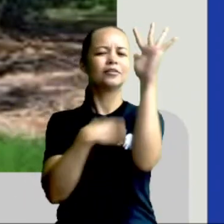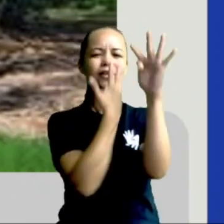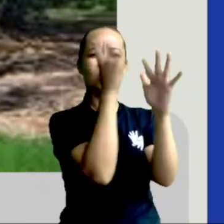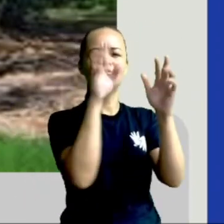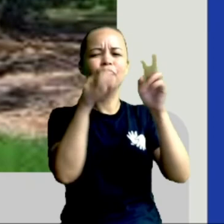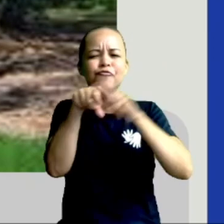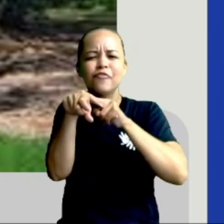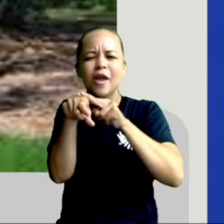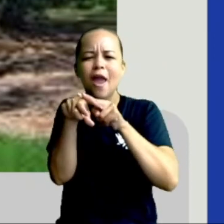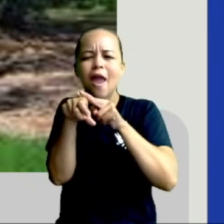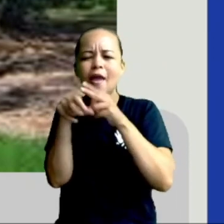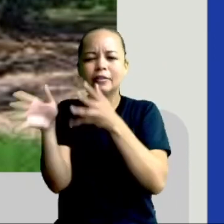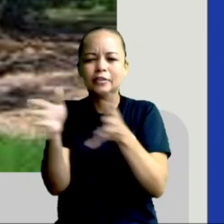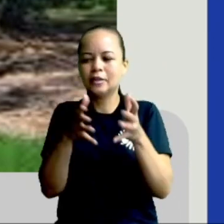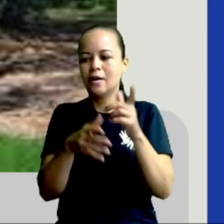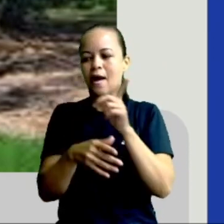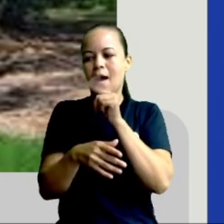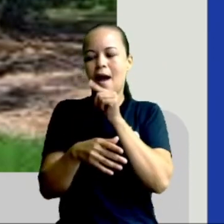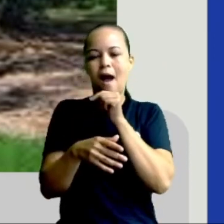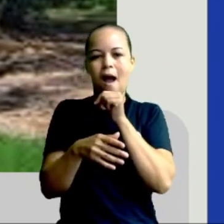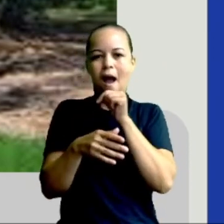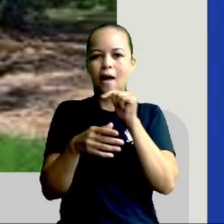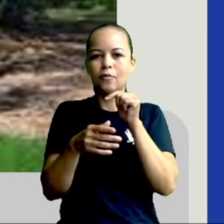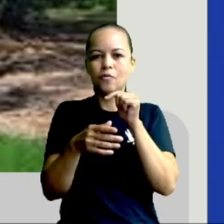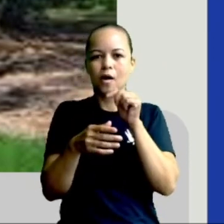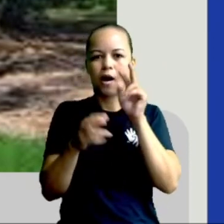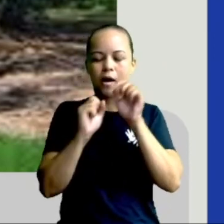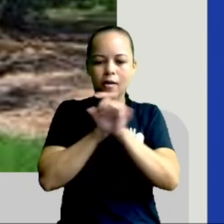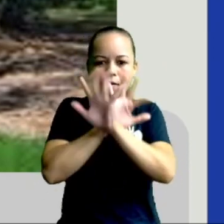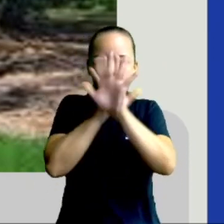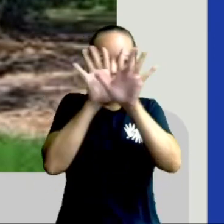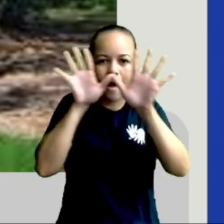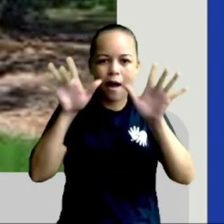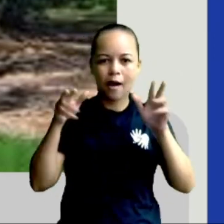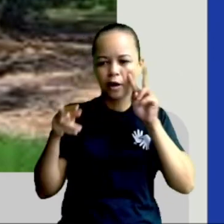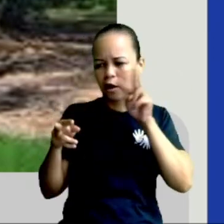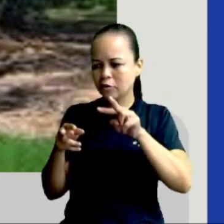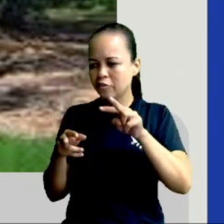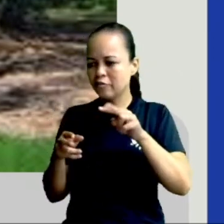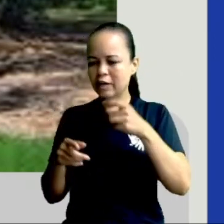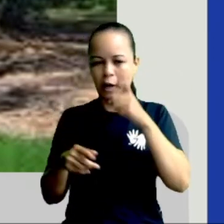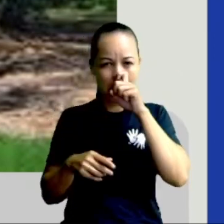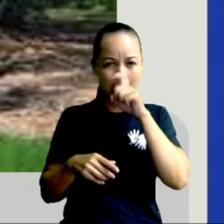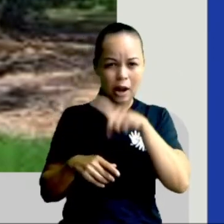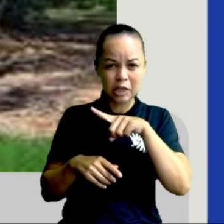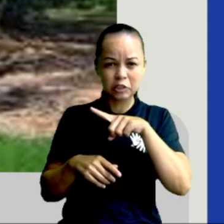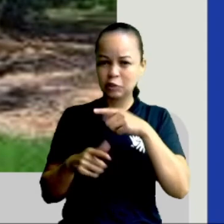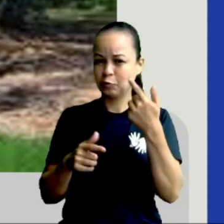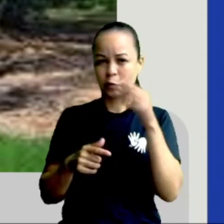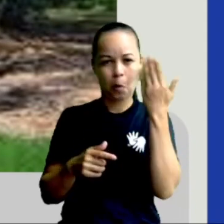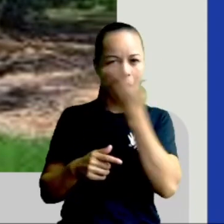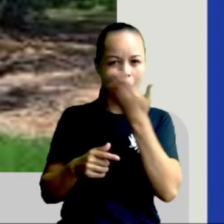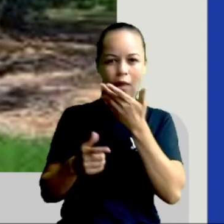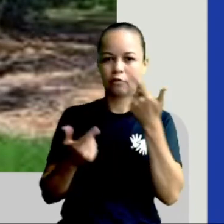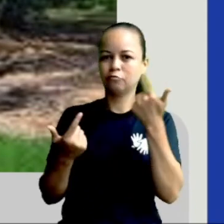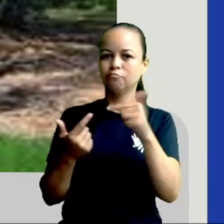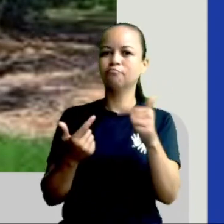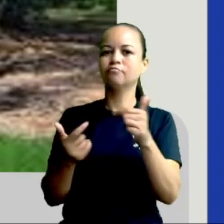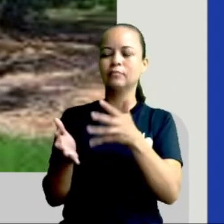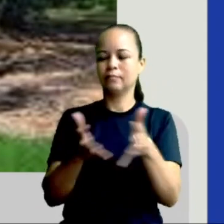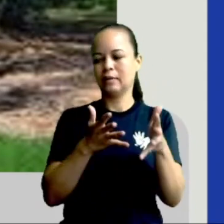água claríssima, que a gente não consegue ver nem um pedacinho de lixo por aí nas bordas não, né? Então é uma imagem de